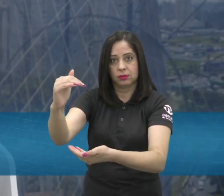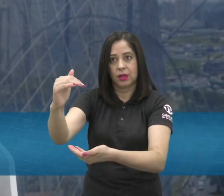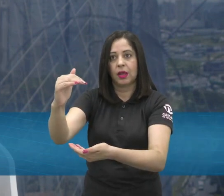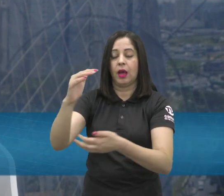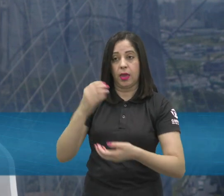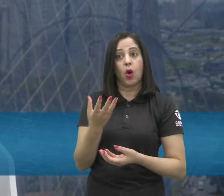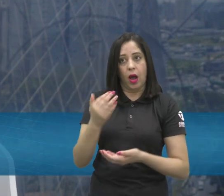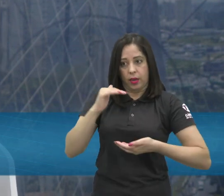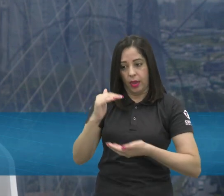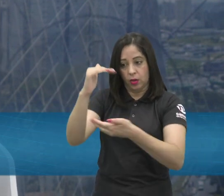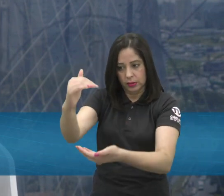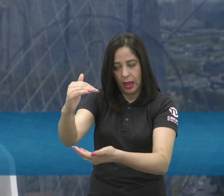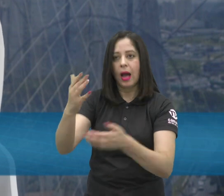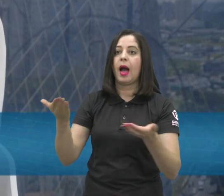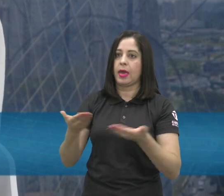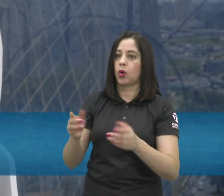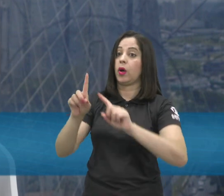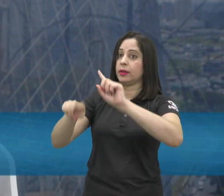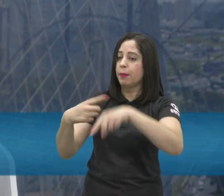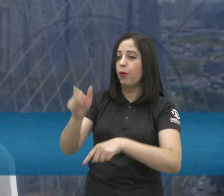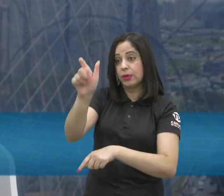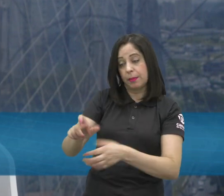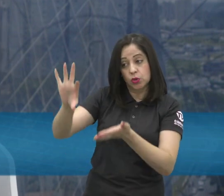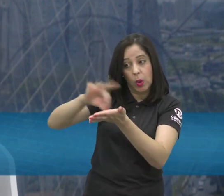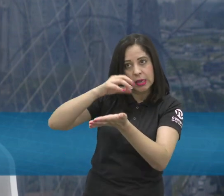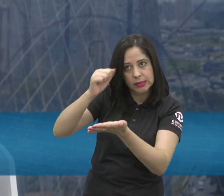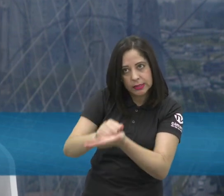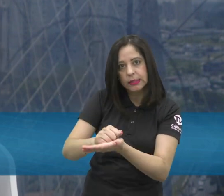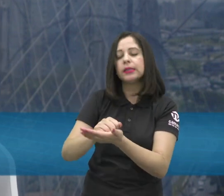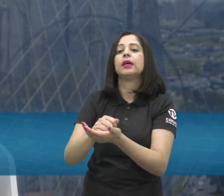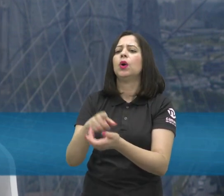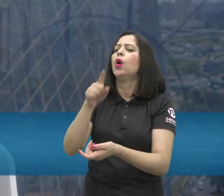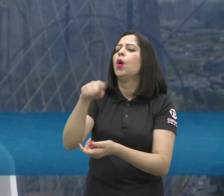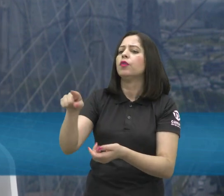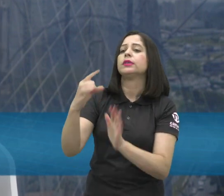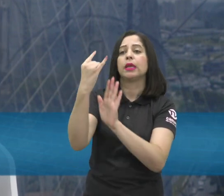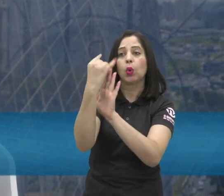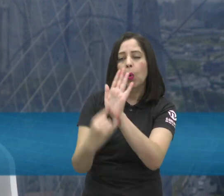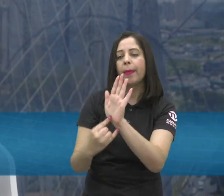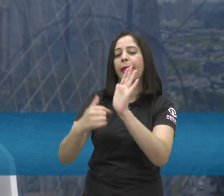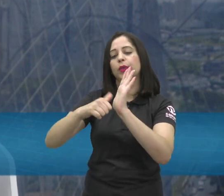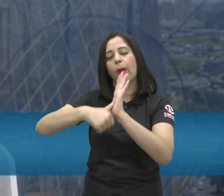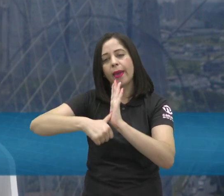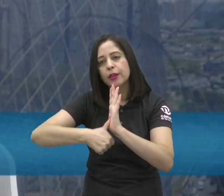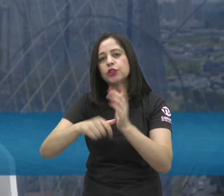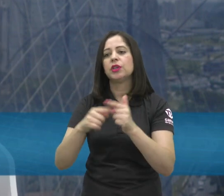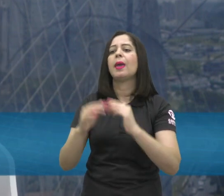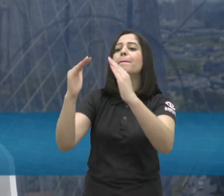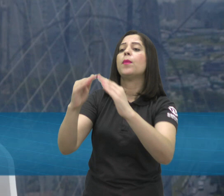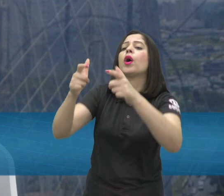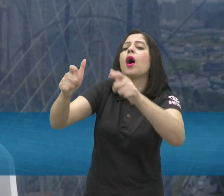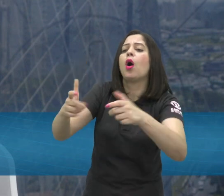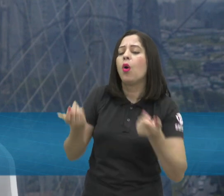com um processo de cidadania, né? Então, essa pessoa tem documentação, ela tem o RG, como está, ela está morando onde, né?